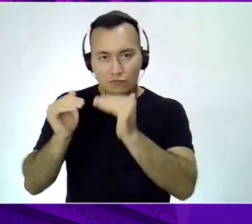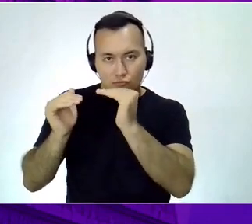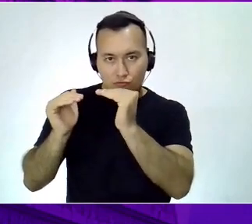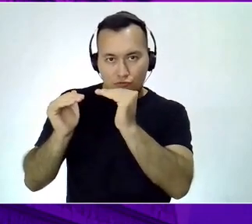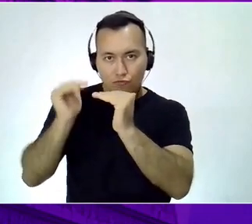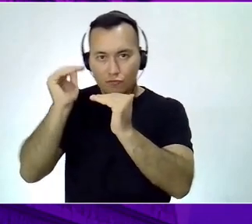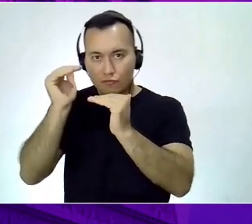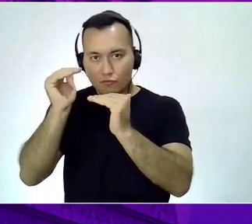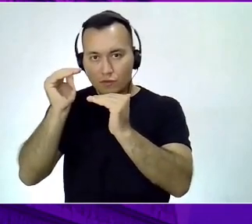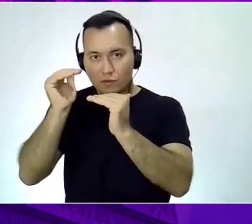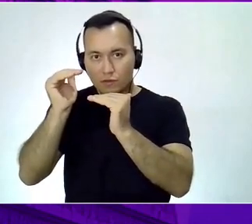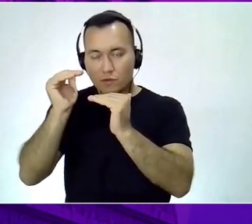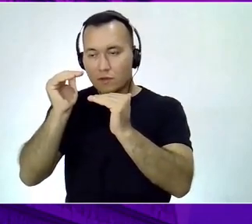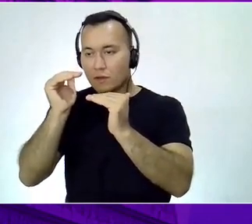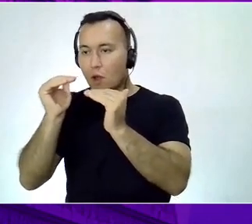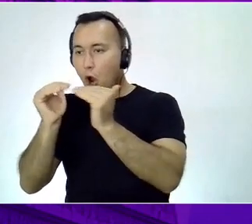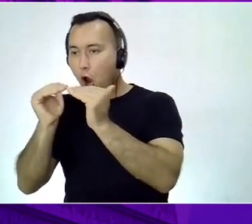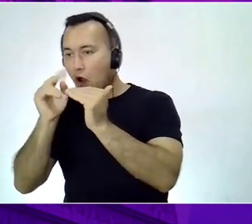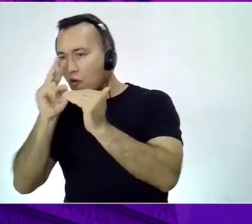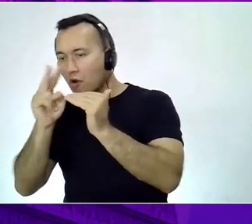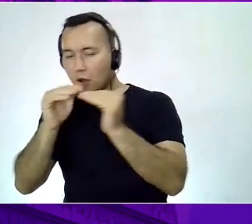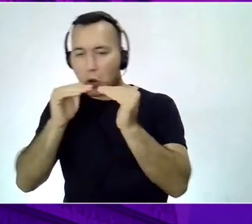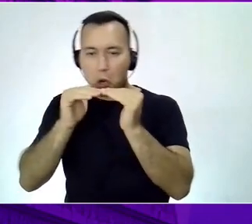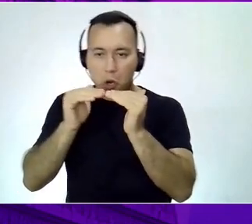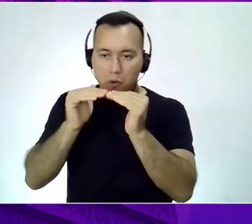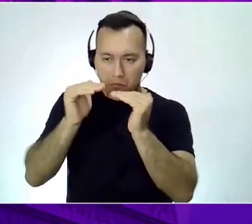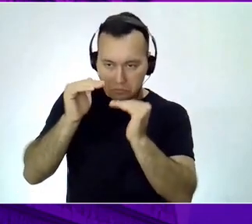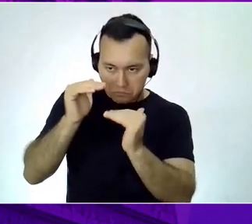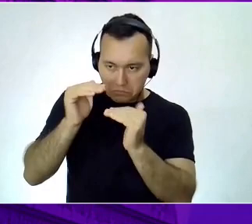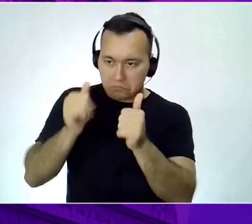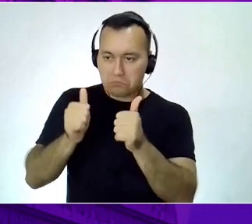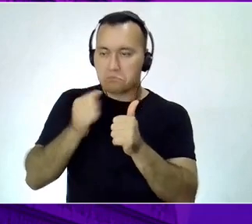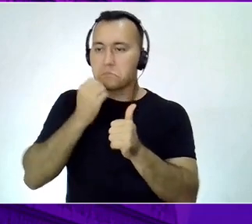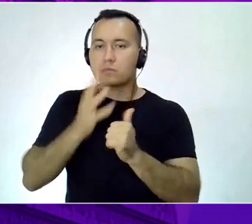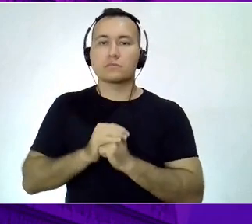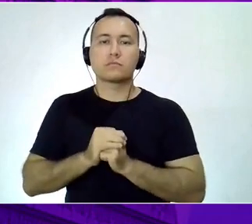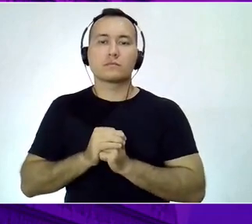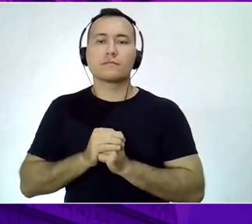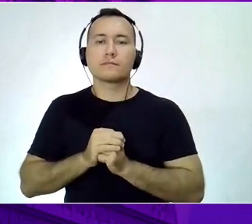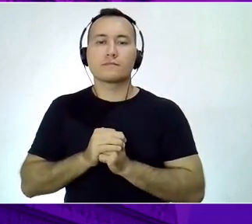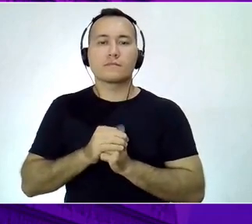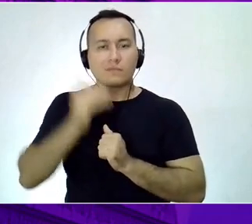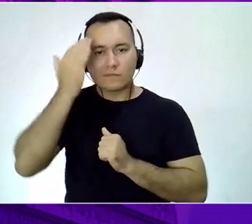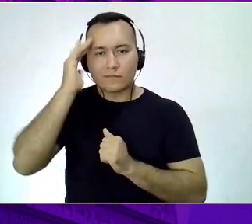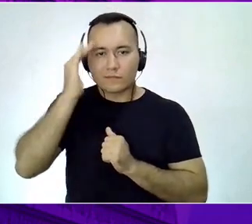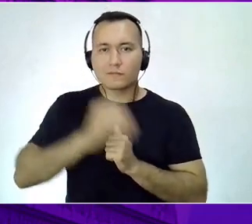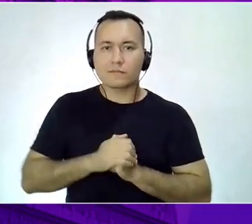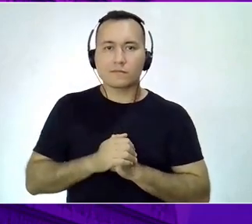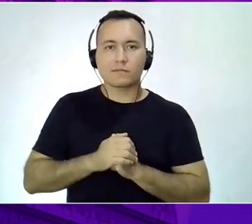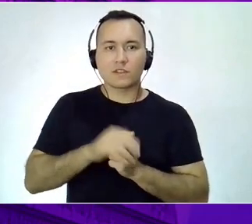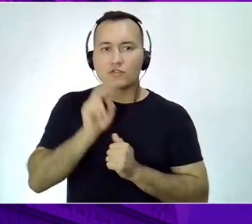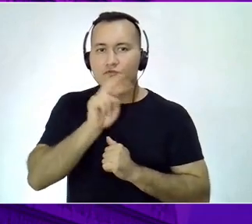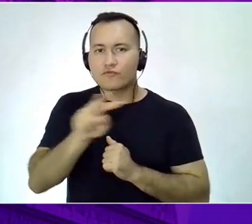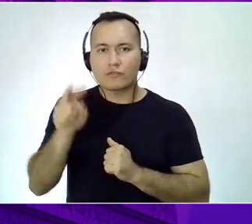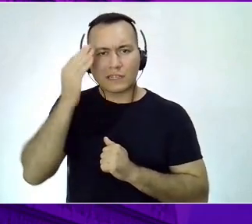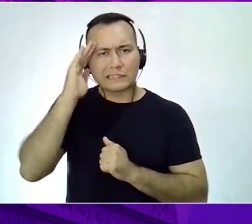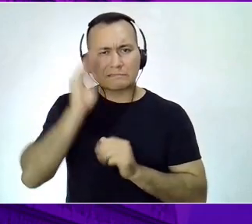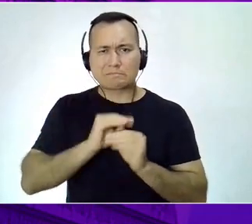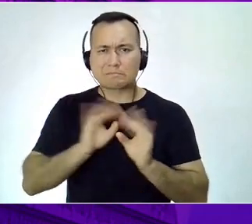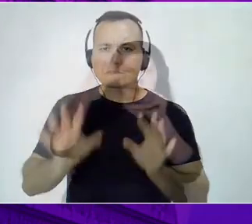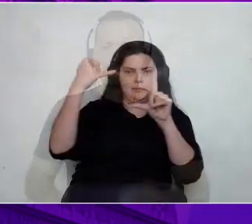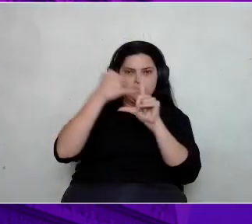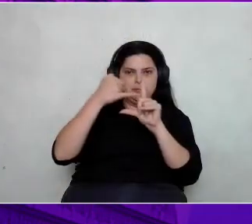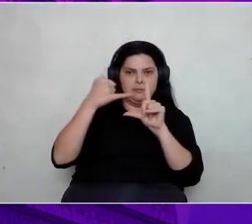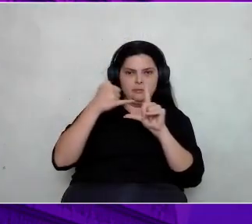pouco a precisão. Eu posso colocar uma linha de grade. Fica meio difícil na tela para ver, né? Mas eu coloquei uma linha de grade no final. Que